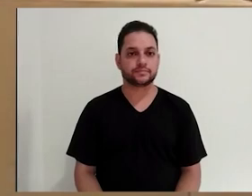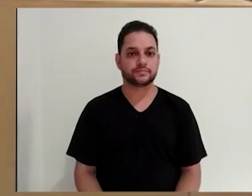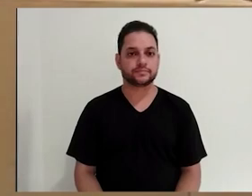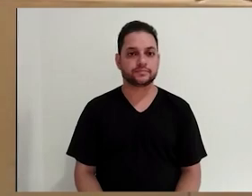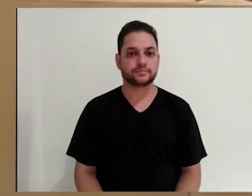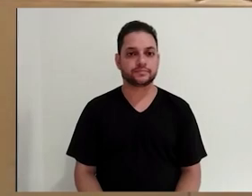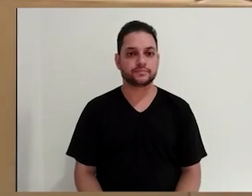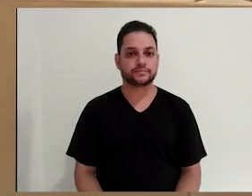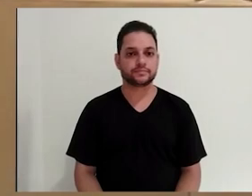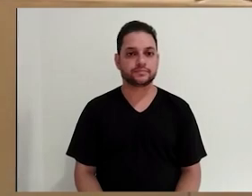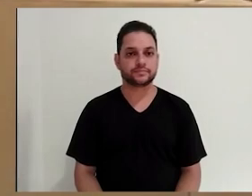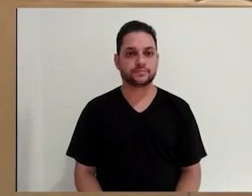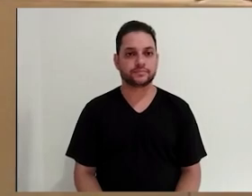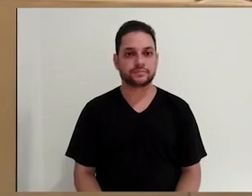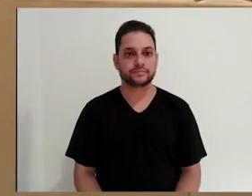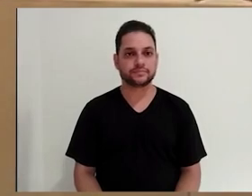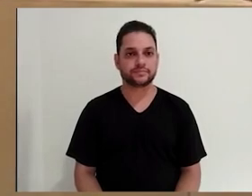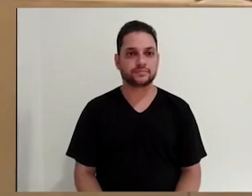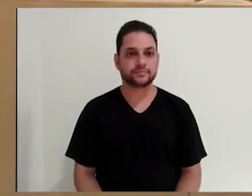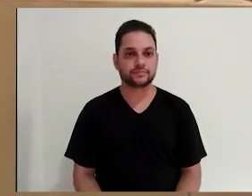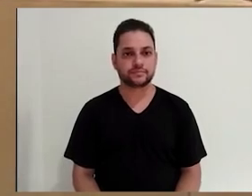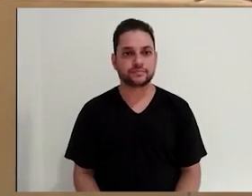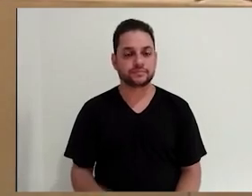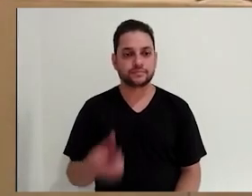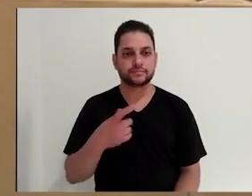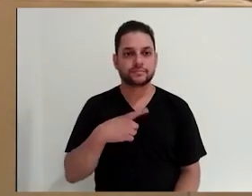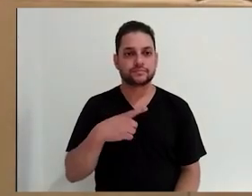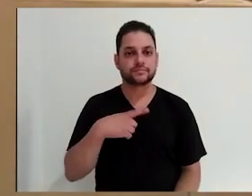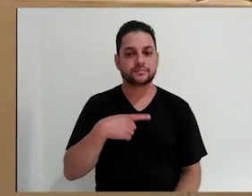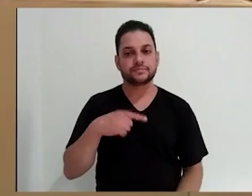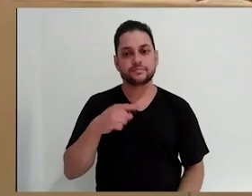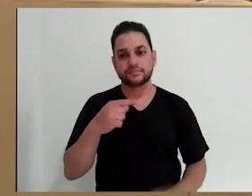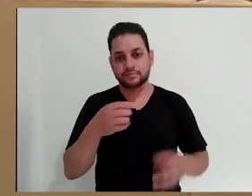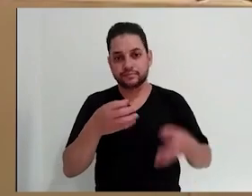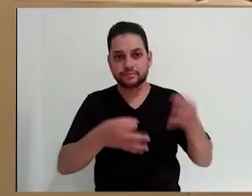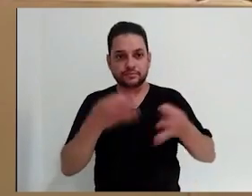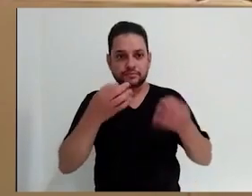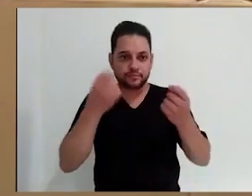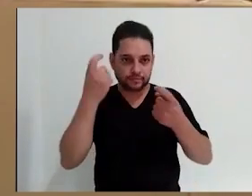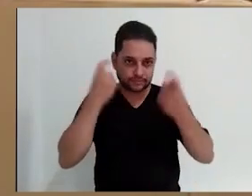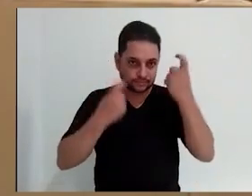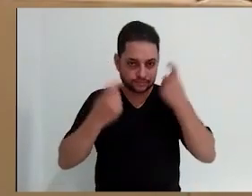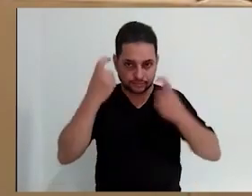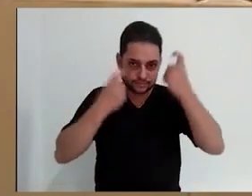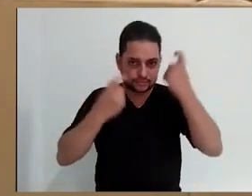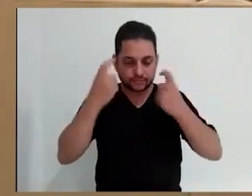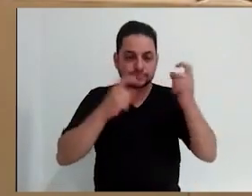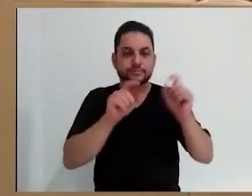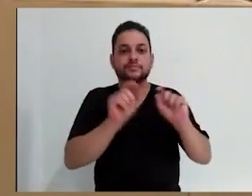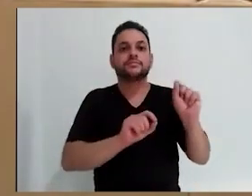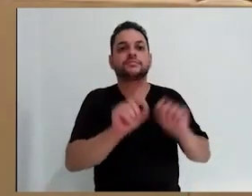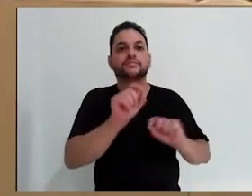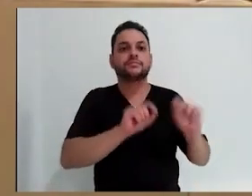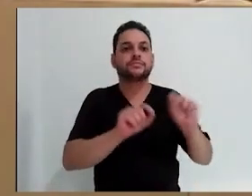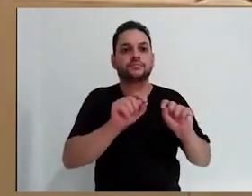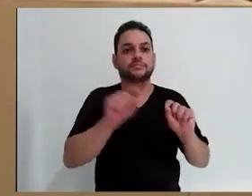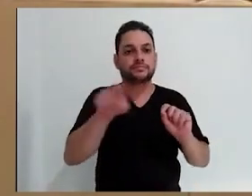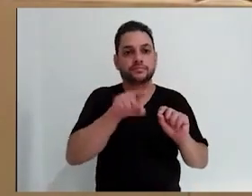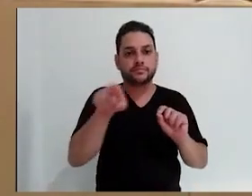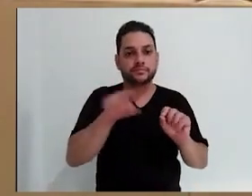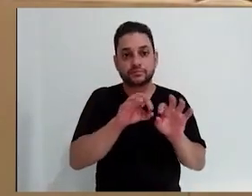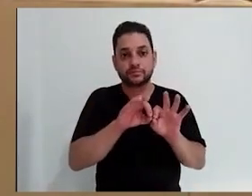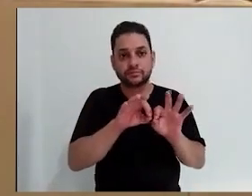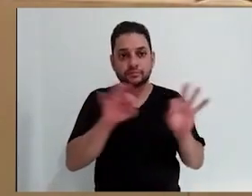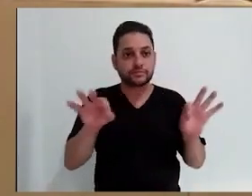Obrigada. Para não ter esses riscos com a corregedoria, que sempre se preocupa com o juiz natural e quem é, né? Mas é ótimo, porque se já tem os